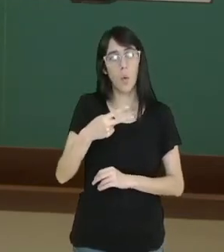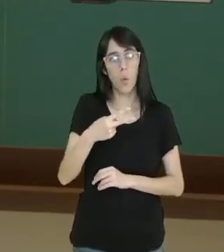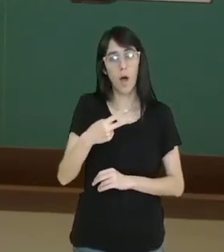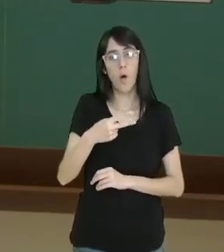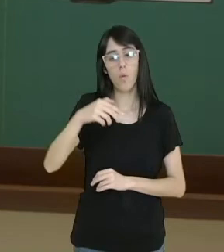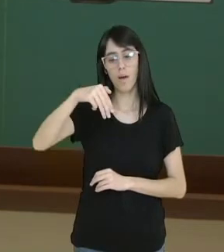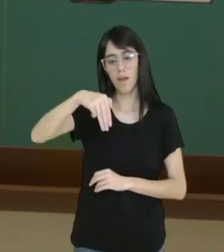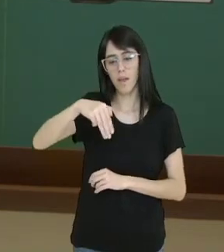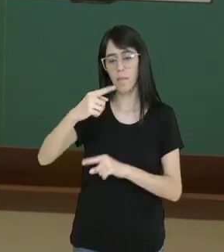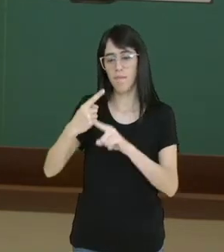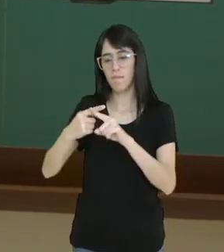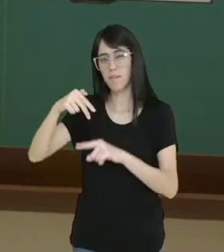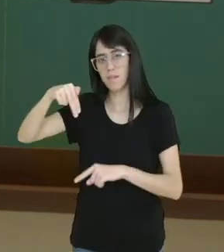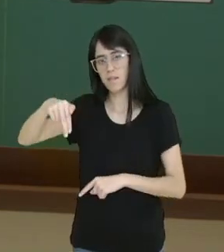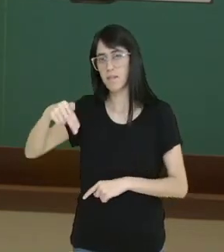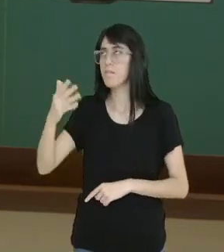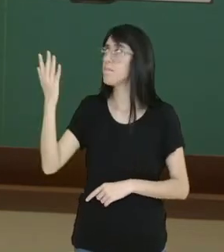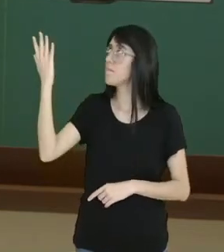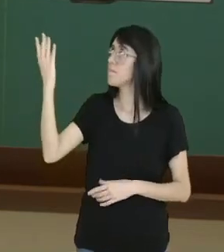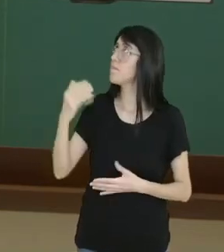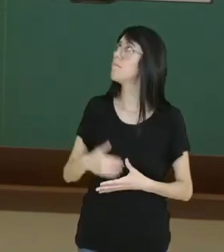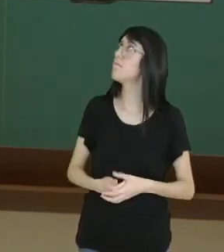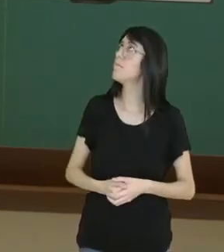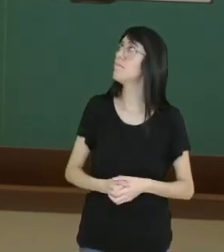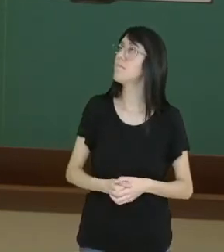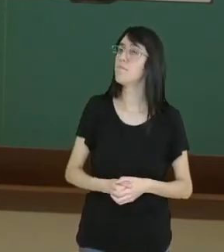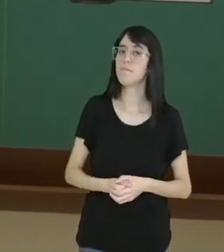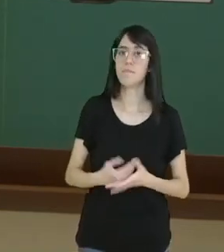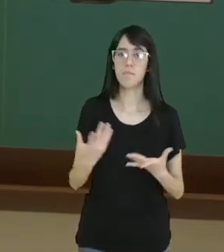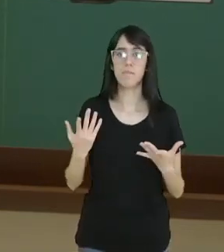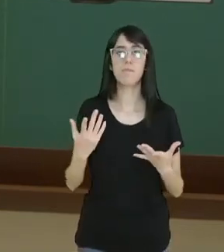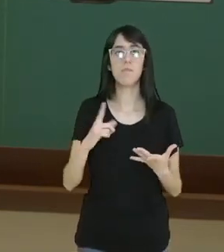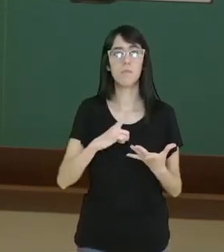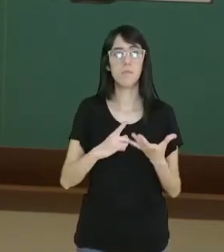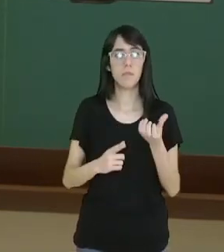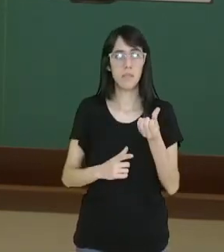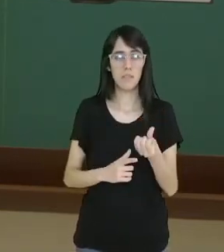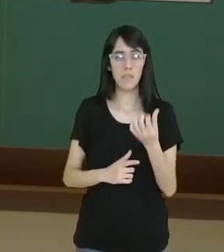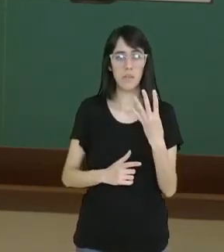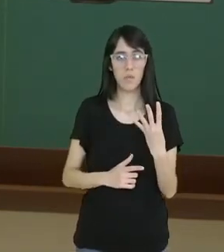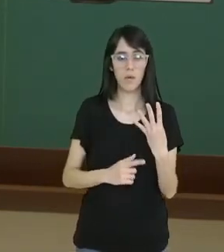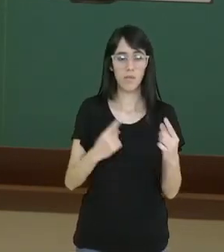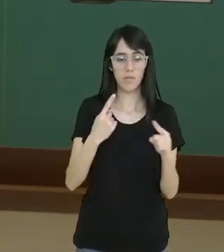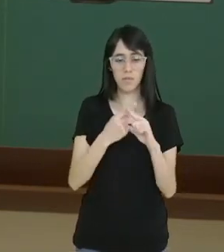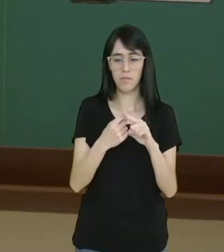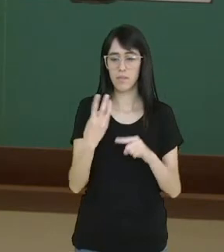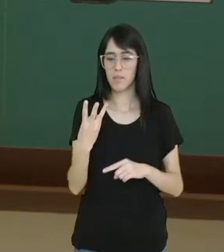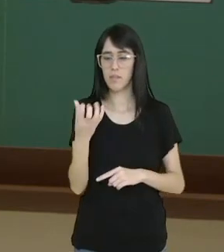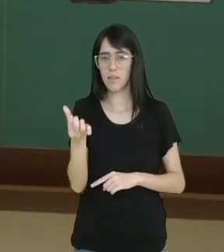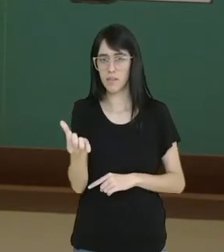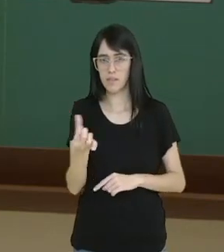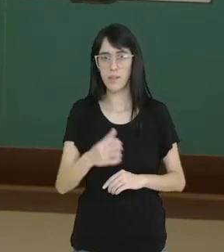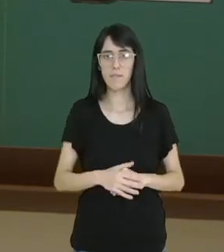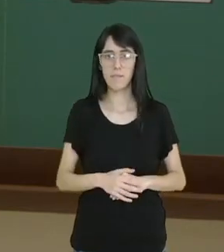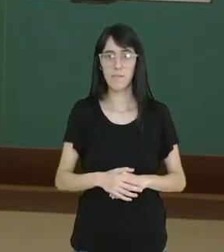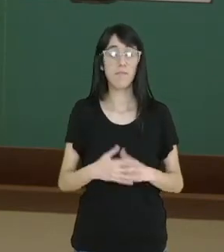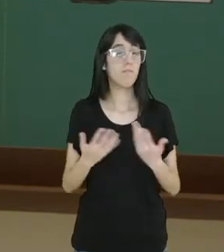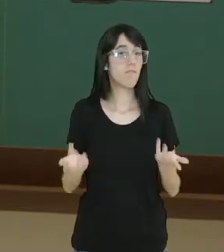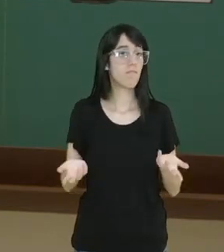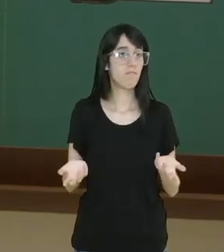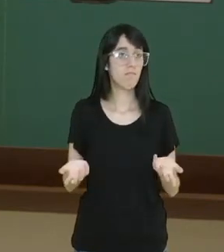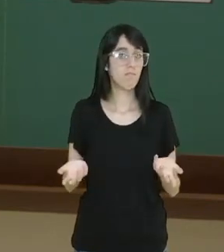produto das duas projeções. Então, eu vou multiplicar o 64 pelo 36, ok? Então, 64 vezes